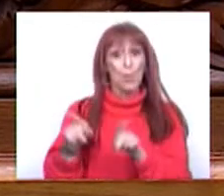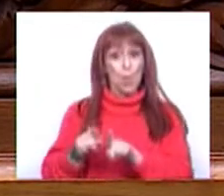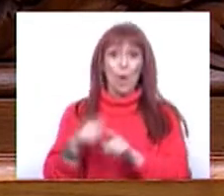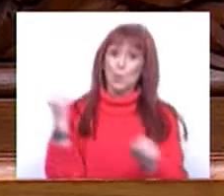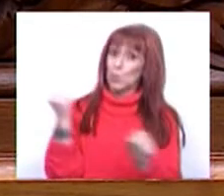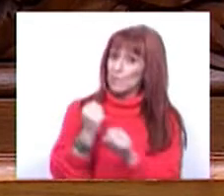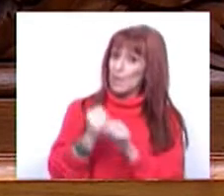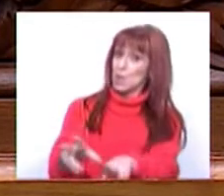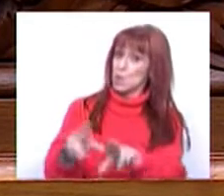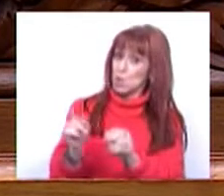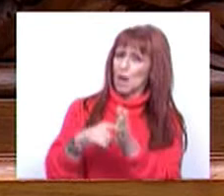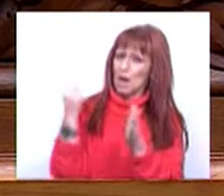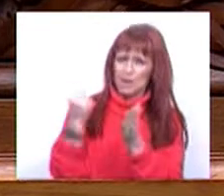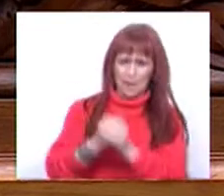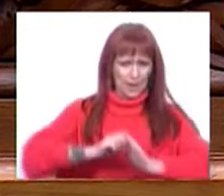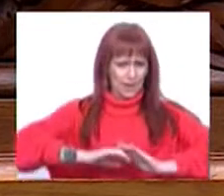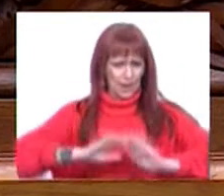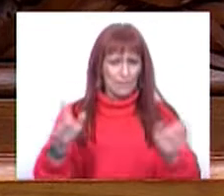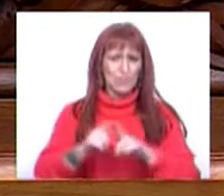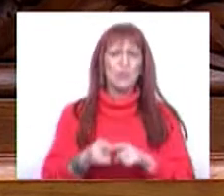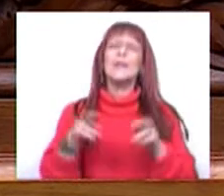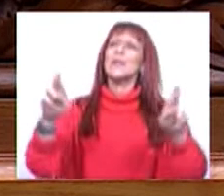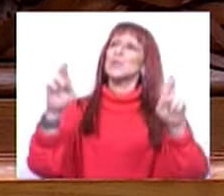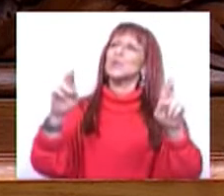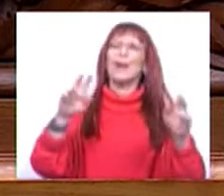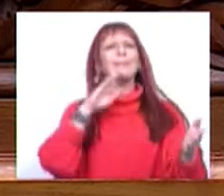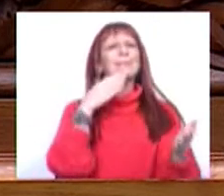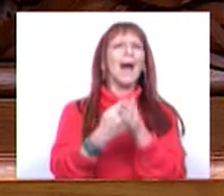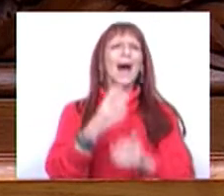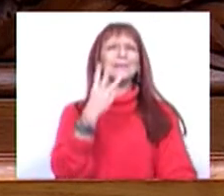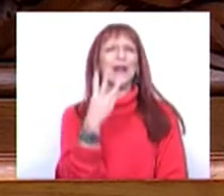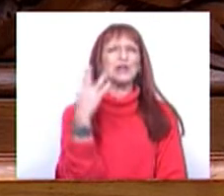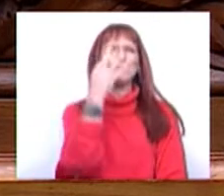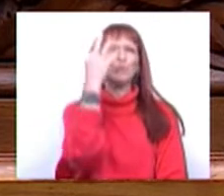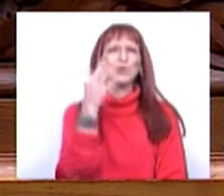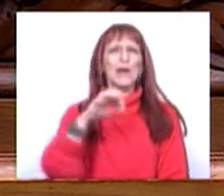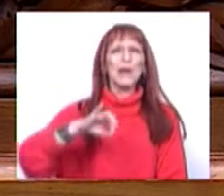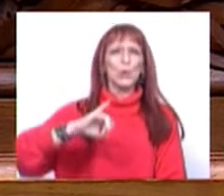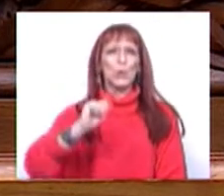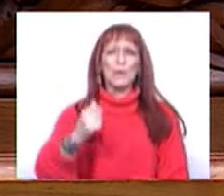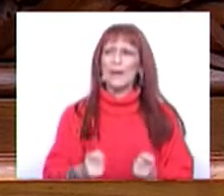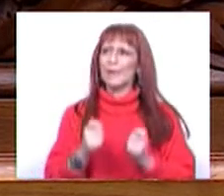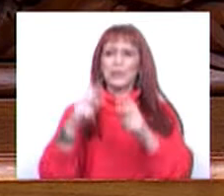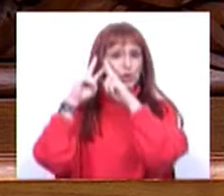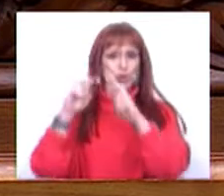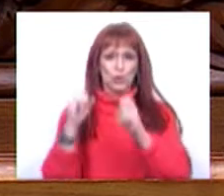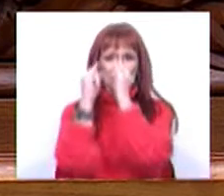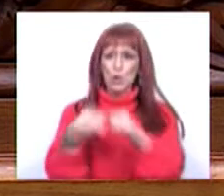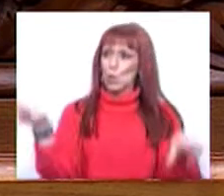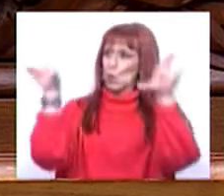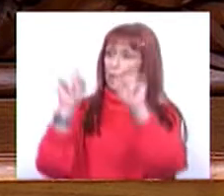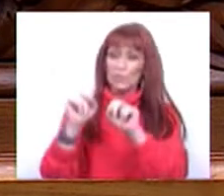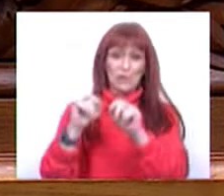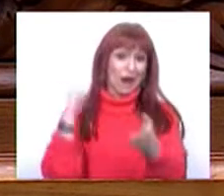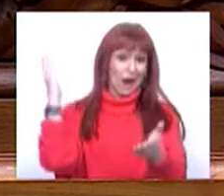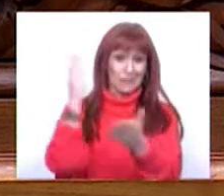um trabalho inacabado. O desejo de chegar aos 3% do PIB investido em investigação e inovação